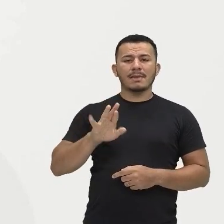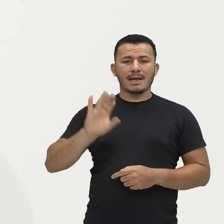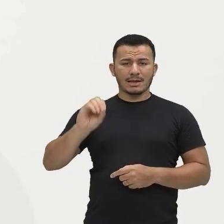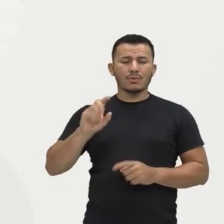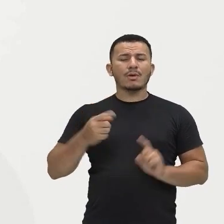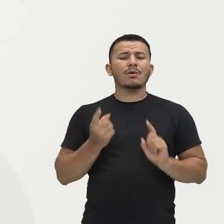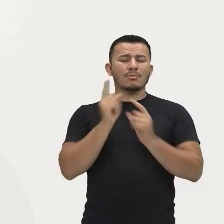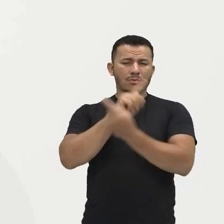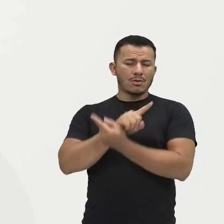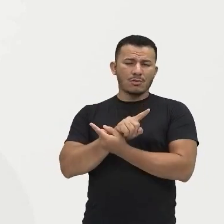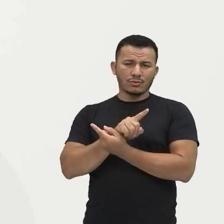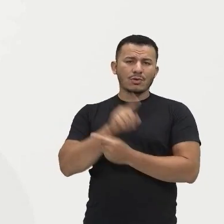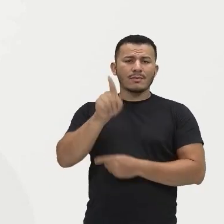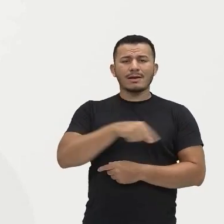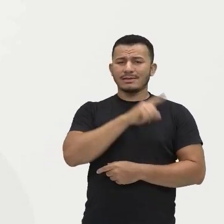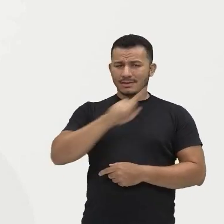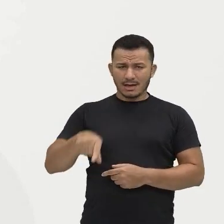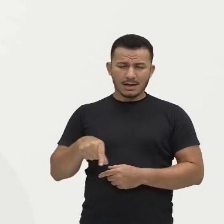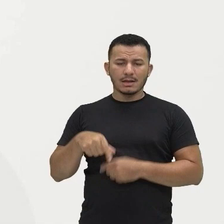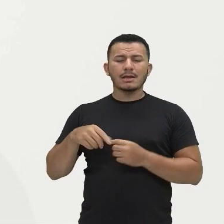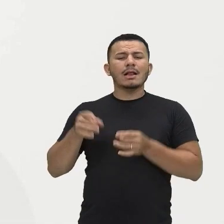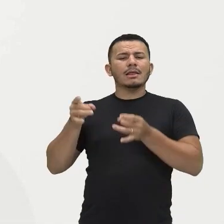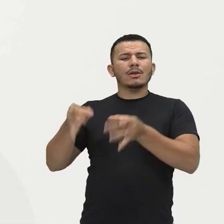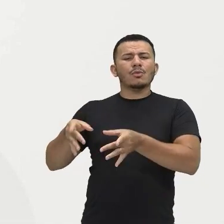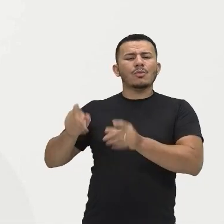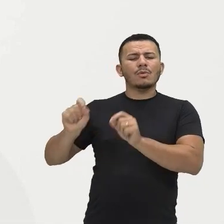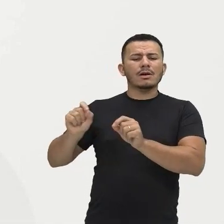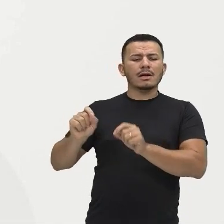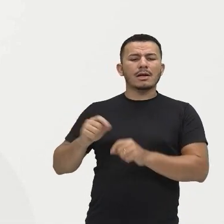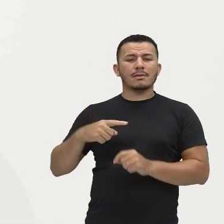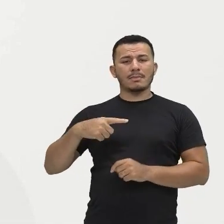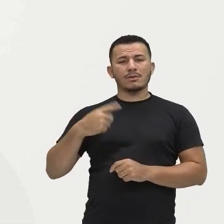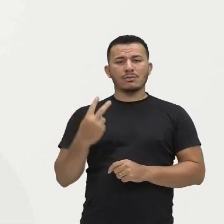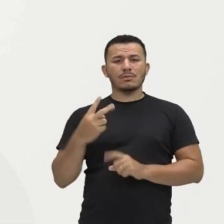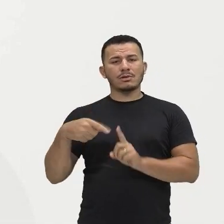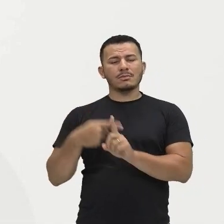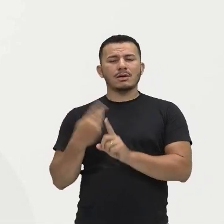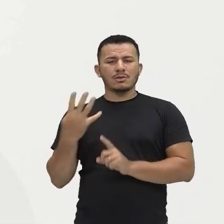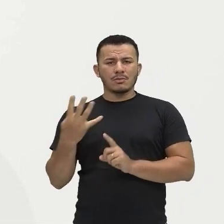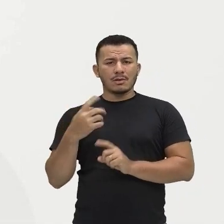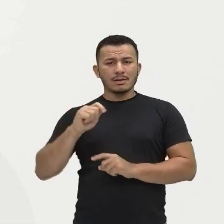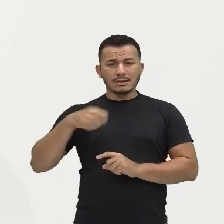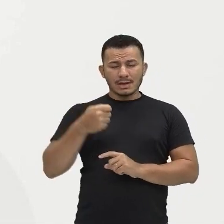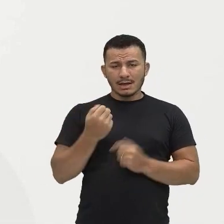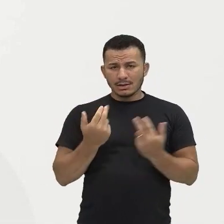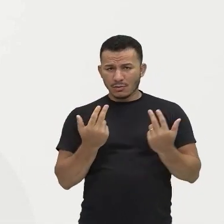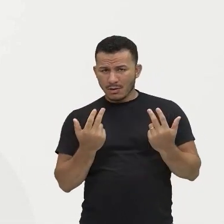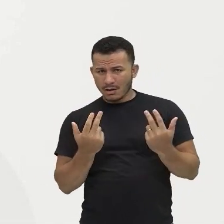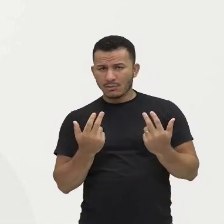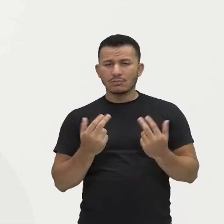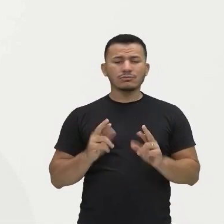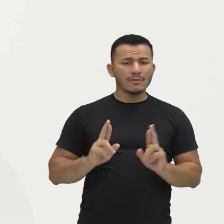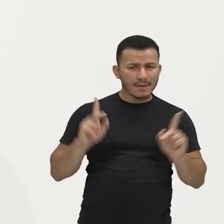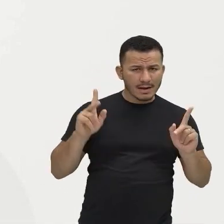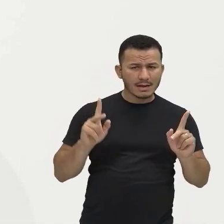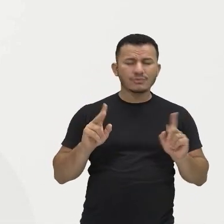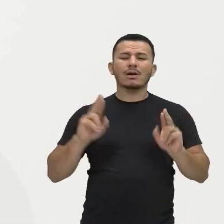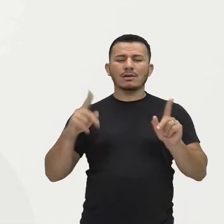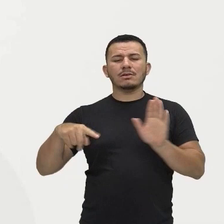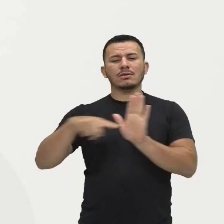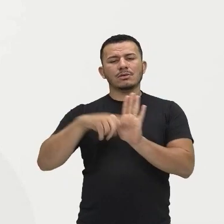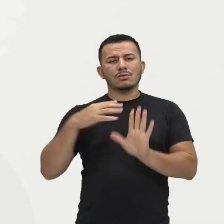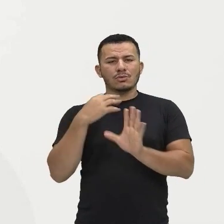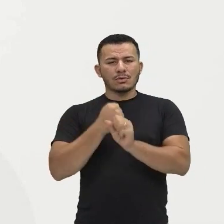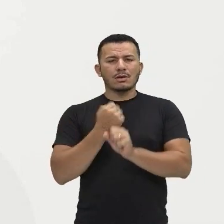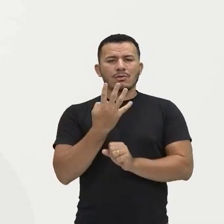opostos, cancela. O que sobrou? Sobrou menos 2 mais 4. Sinais iguais ou diferentes? Sinais diferentes, subtrai, então eu